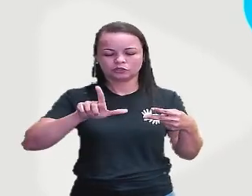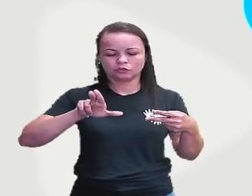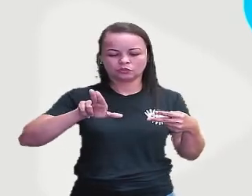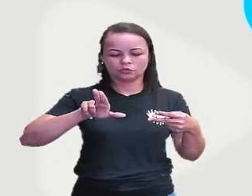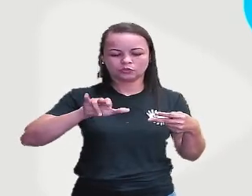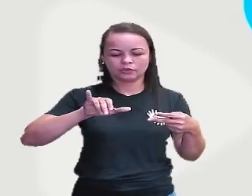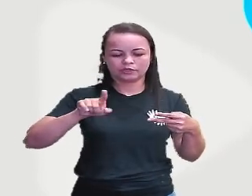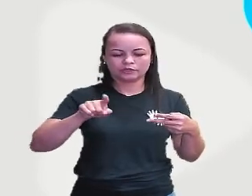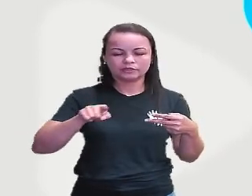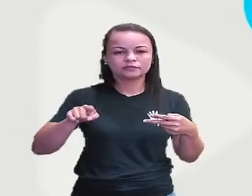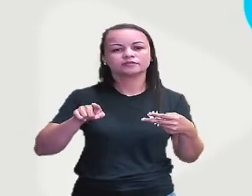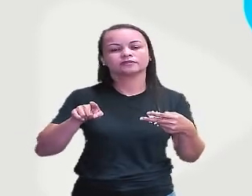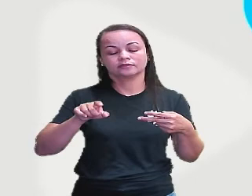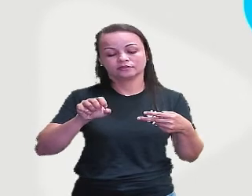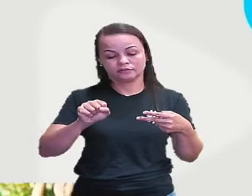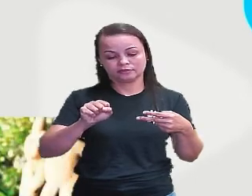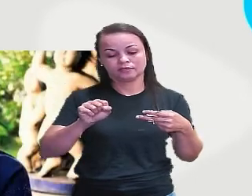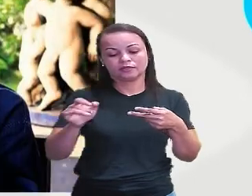Fernando Veríssimo,